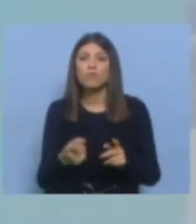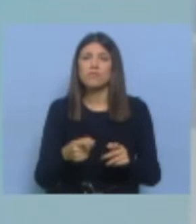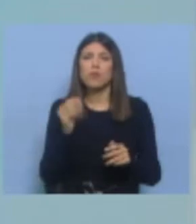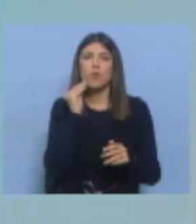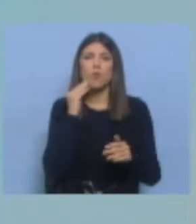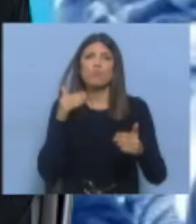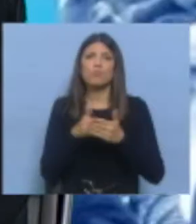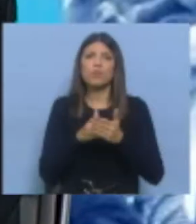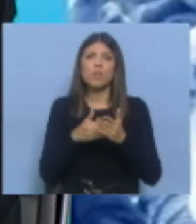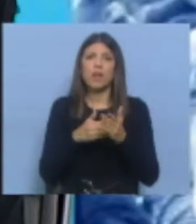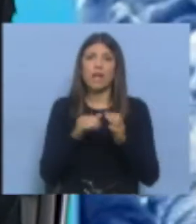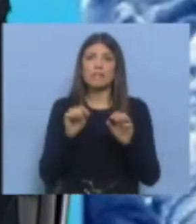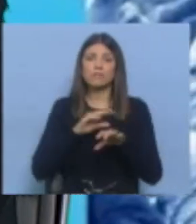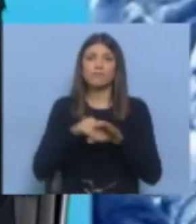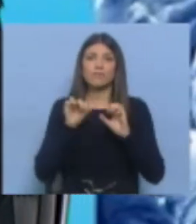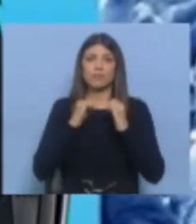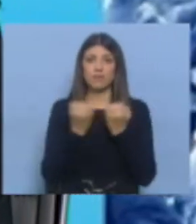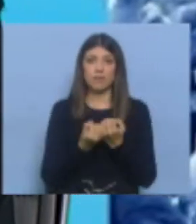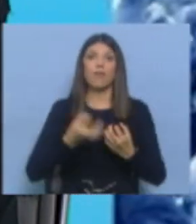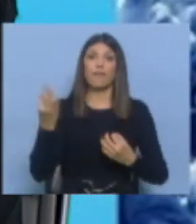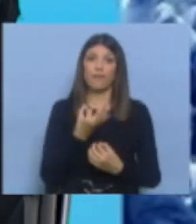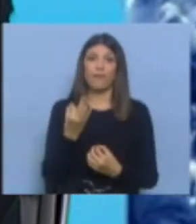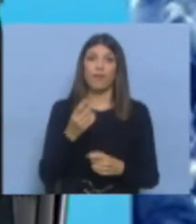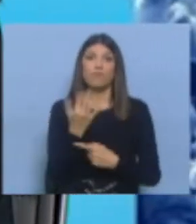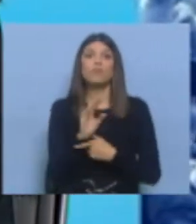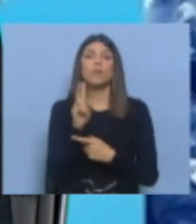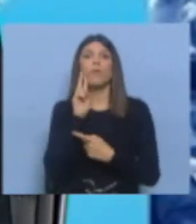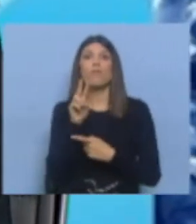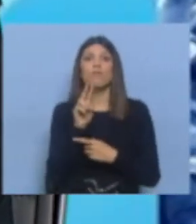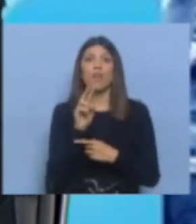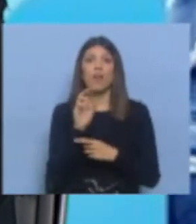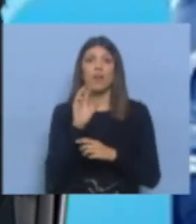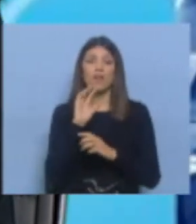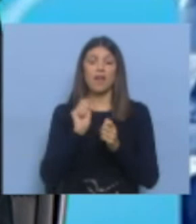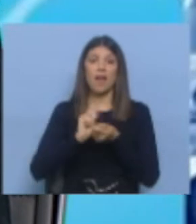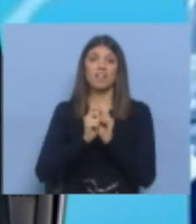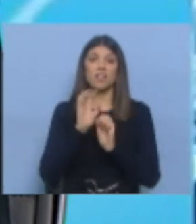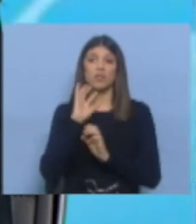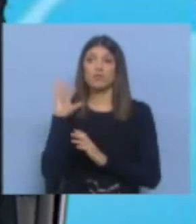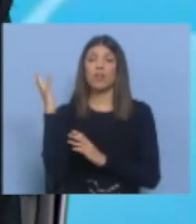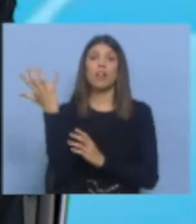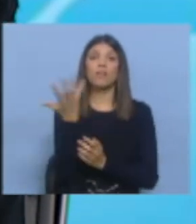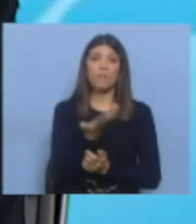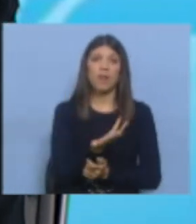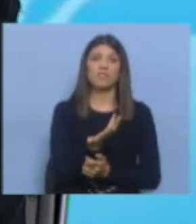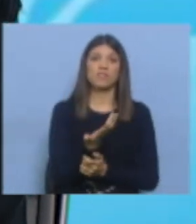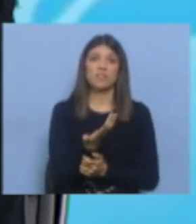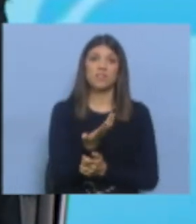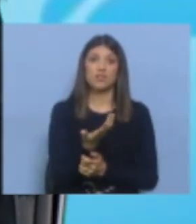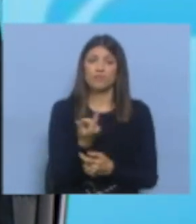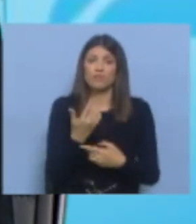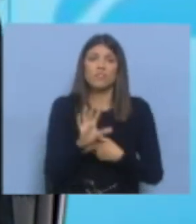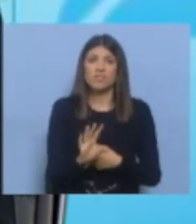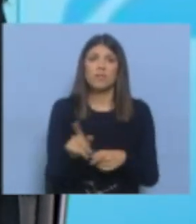Eu acho que basta olhar para as alterações climáticas, para os tsunamis, para esse tipo de coisas, não é? Para os pequenos sismos, para já nós